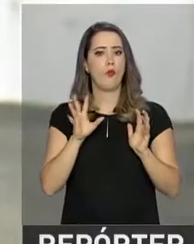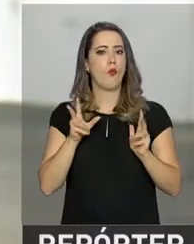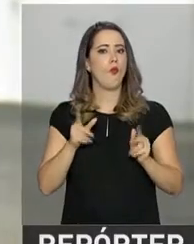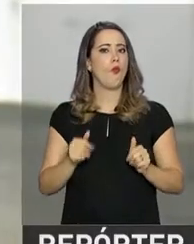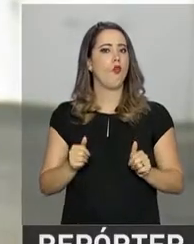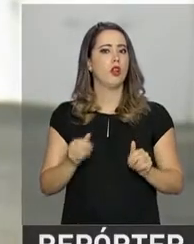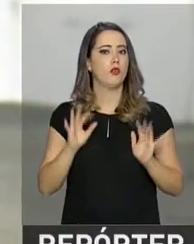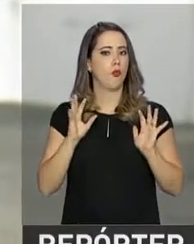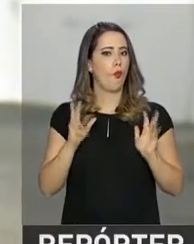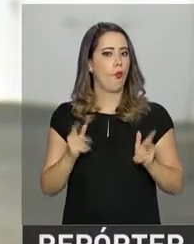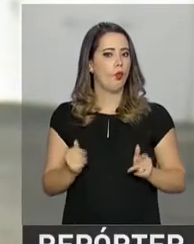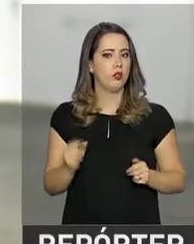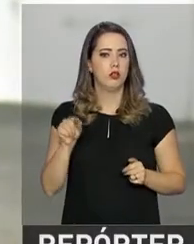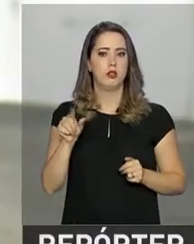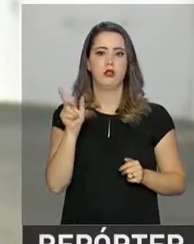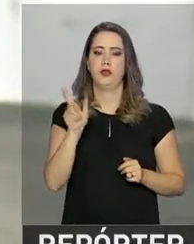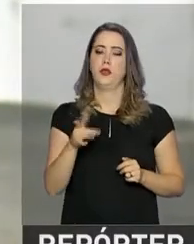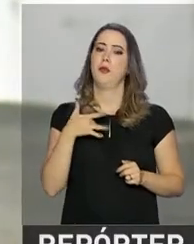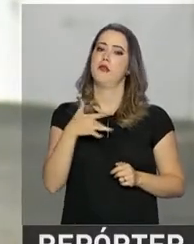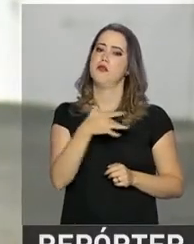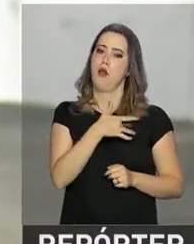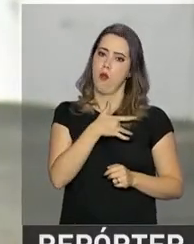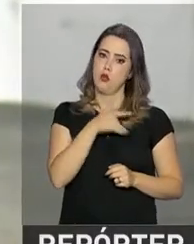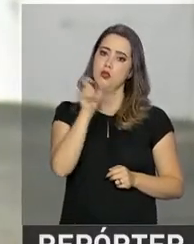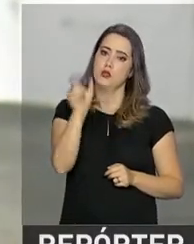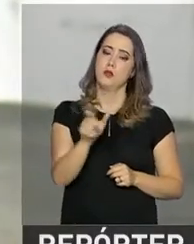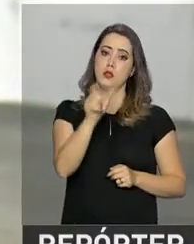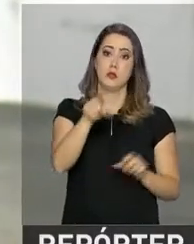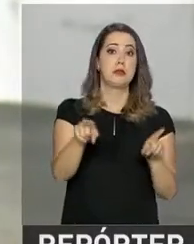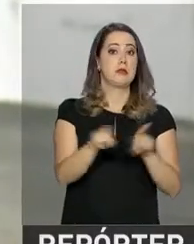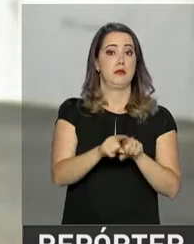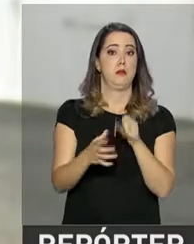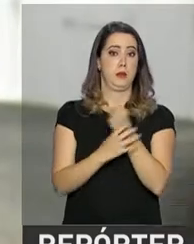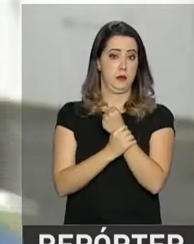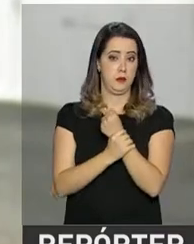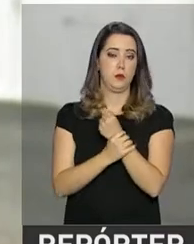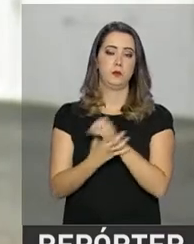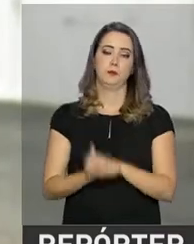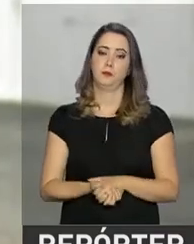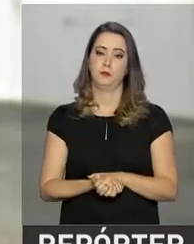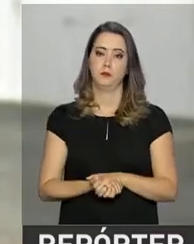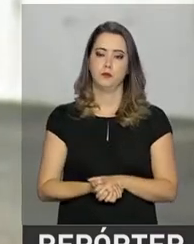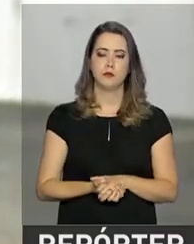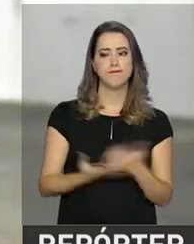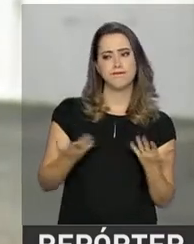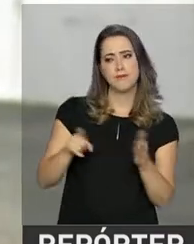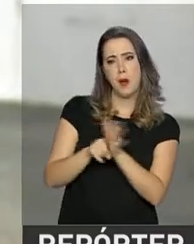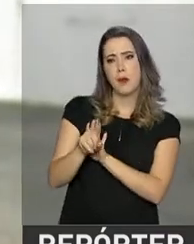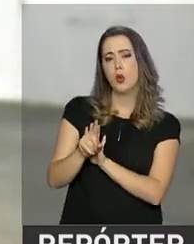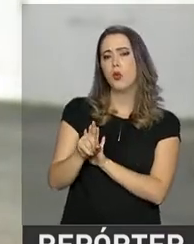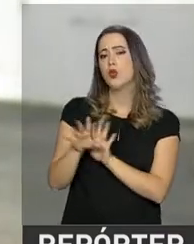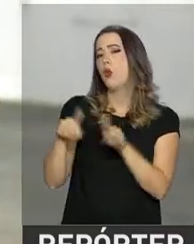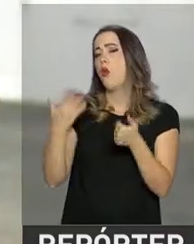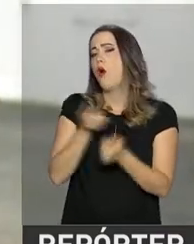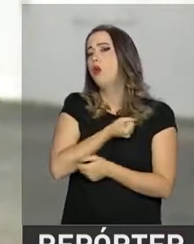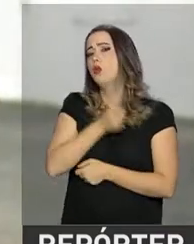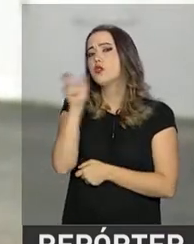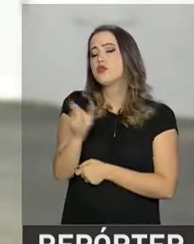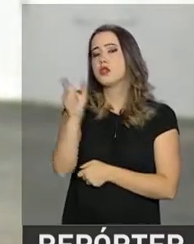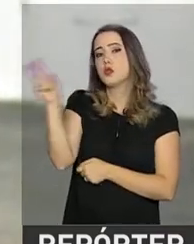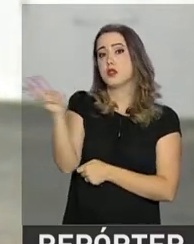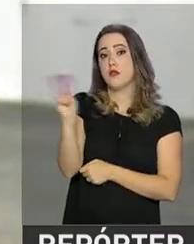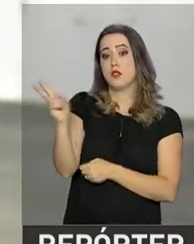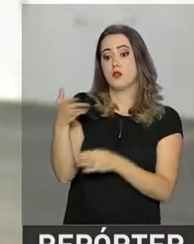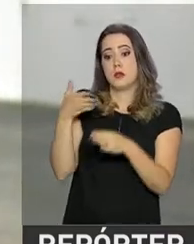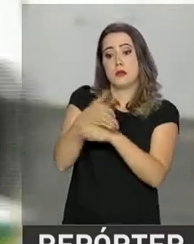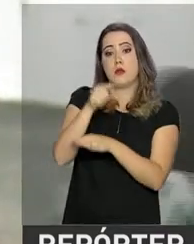a essas pessoas e também certa forma segurança enquanto os venezuelanos hoje estão em abrigos aqui